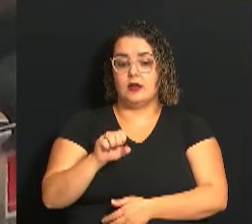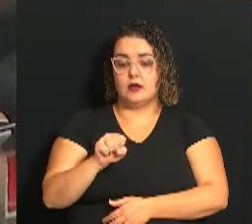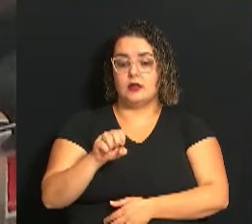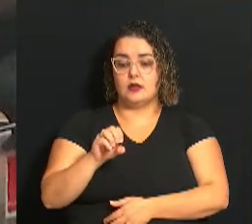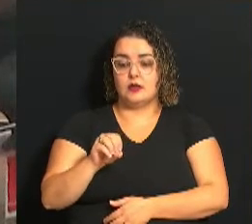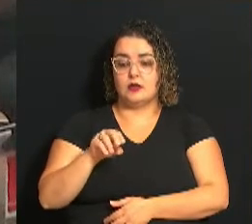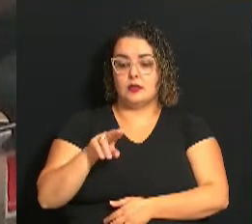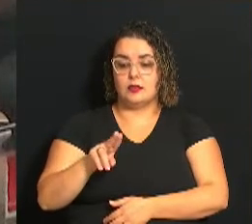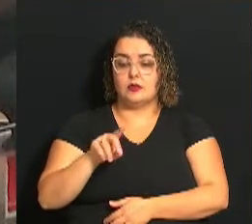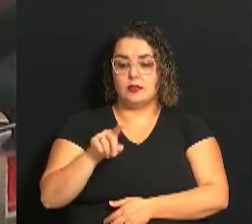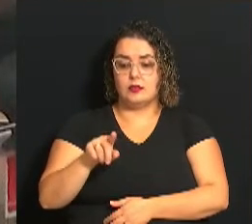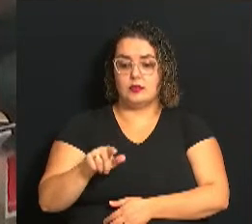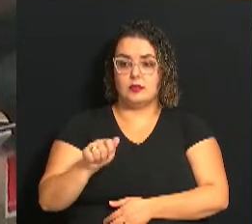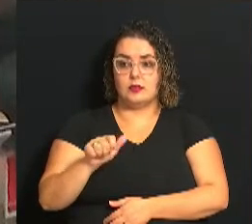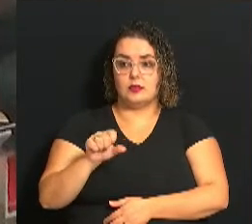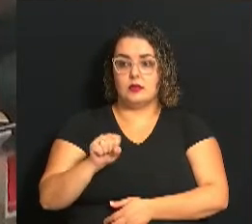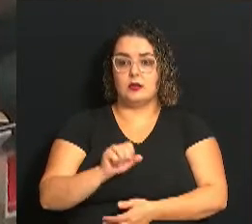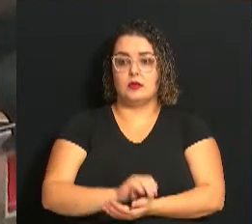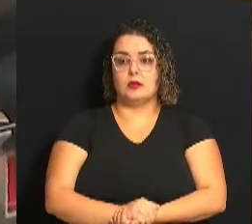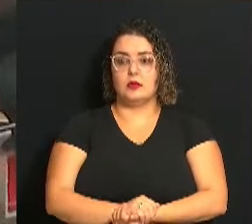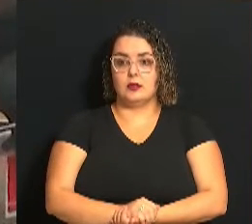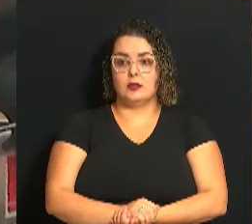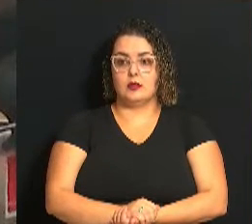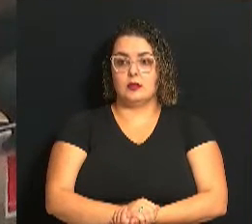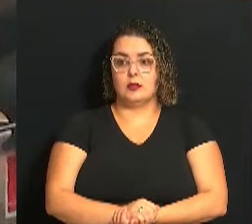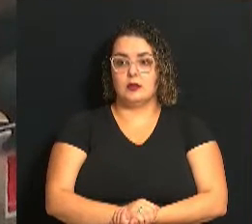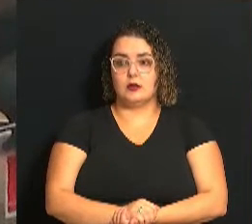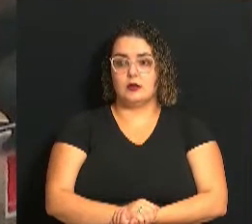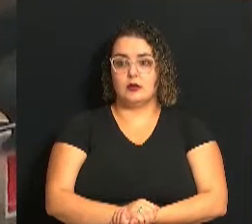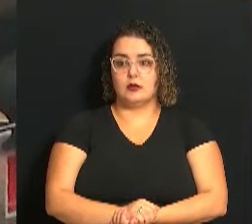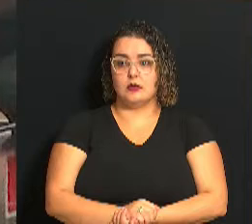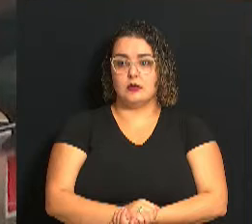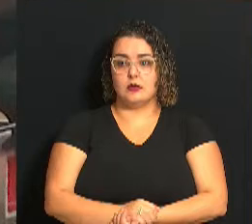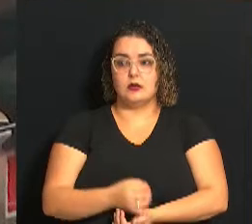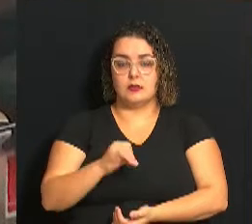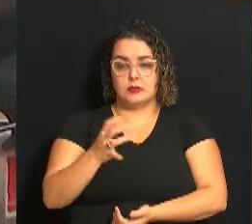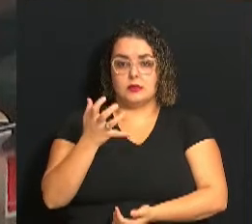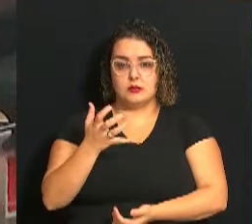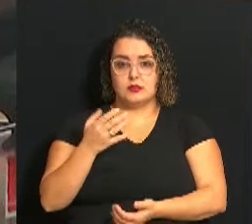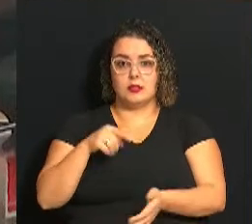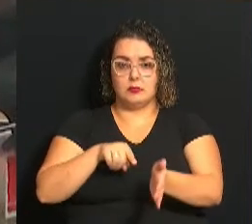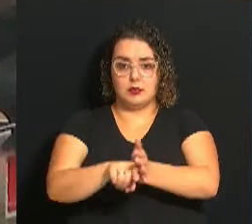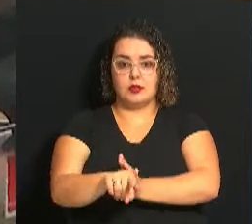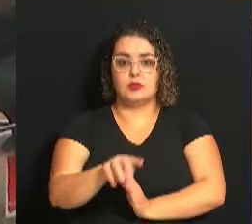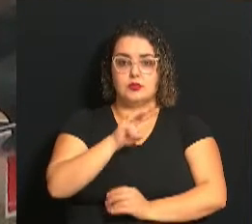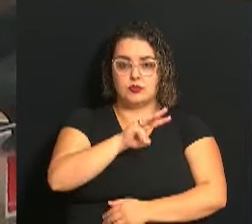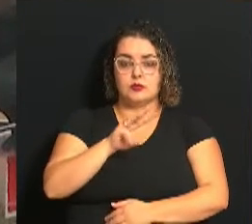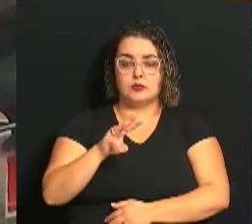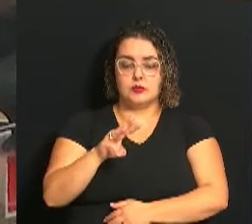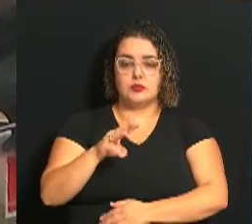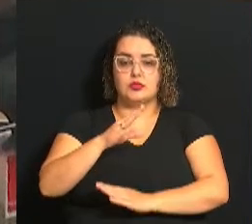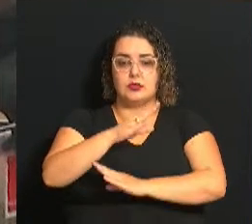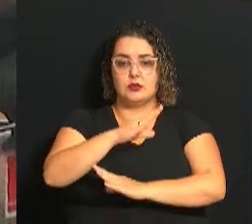é uma pergunta também que fica consignada. Se você ainda quiser perguntar, entre no site da Câmara Municipal de